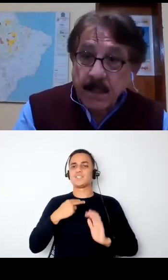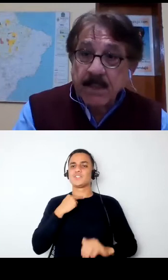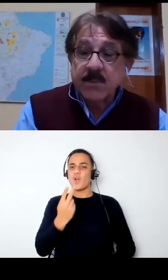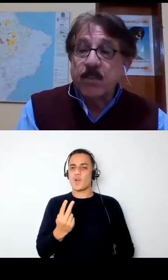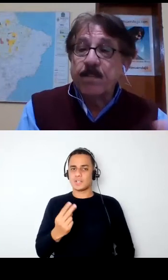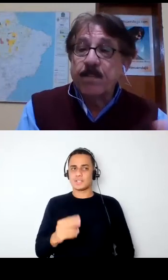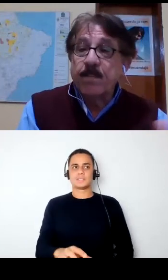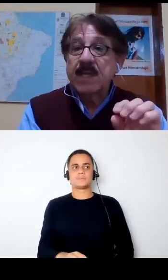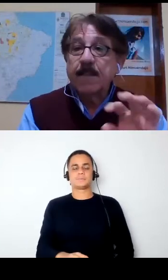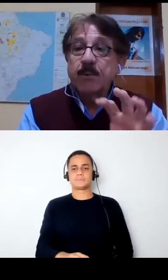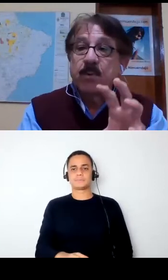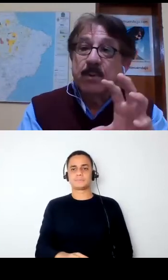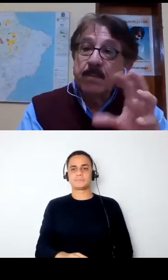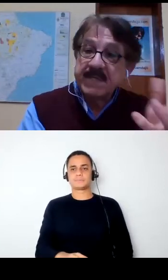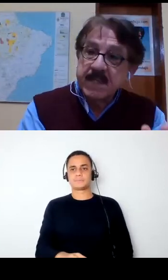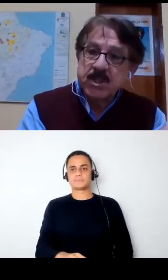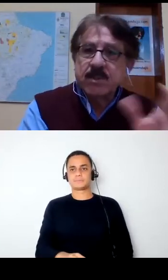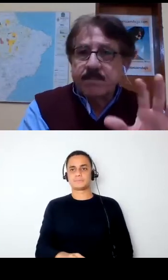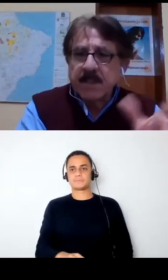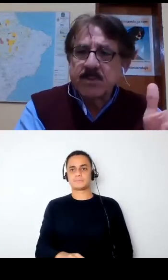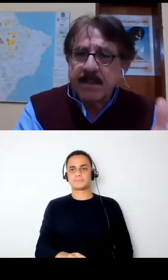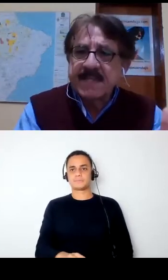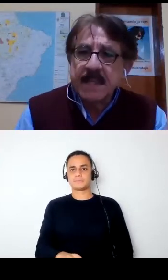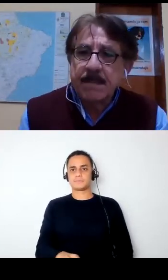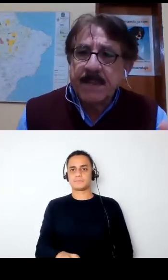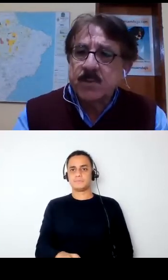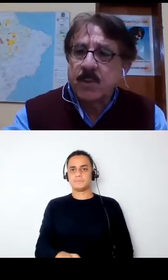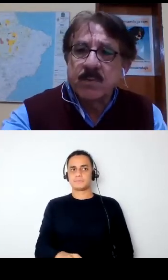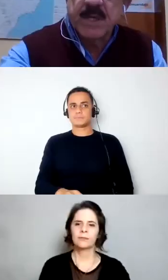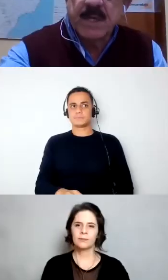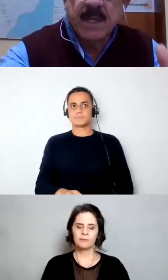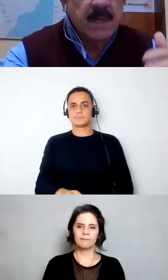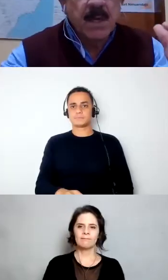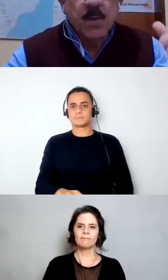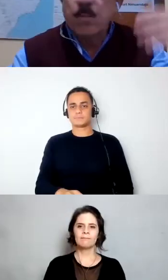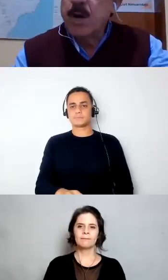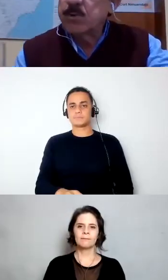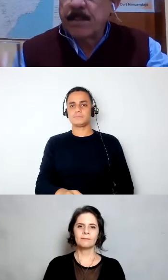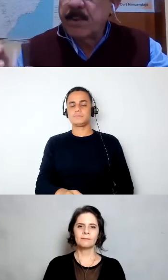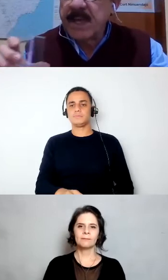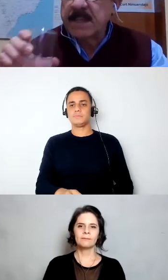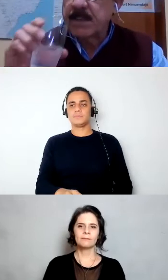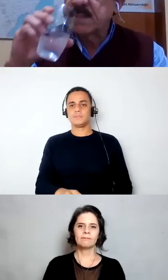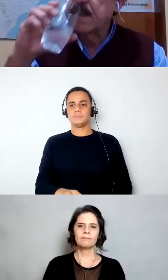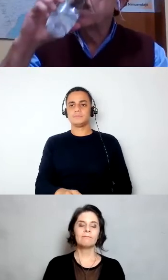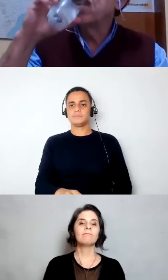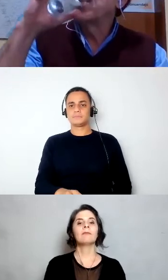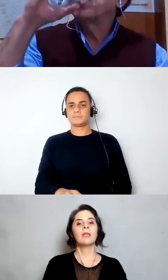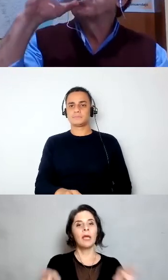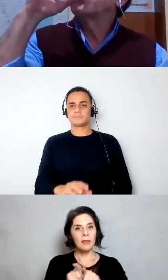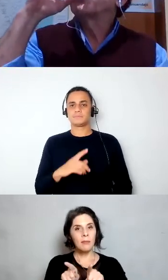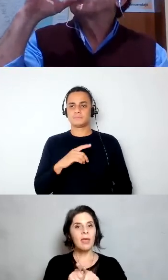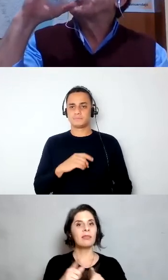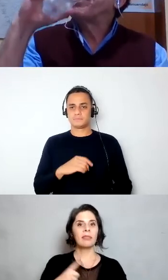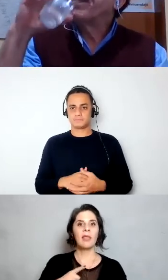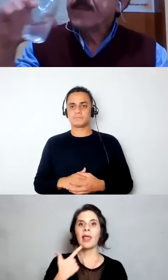também tem línguas com um padrão silábico bastante, podemos chamar simples, como é o japonês, por exemplo.